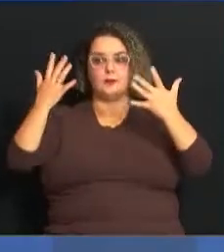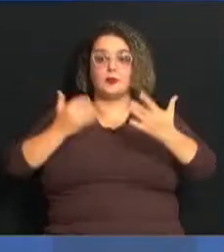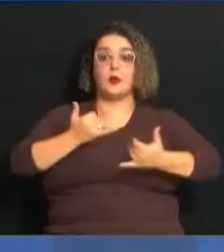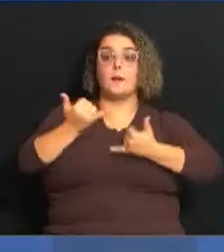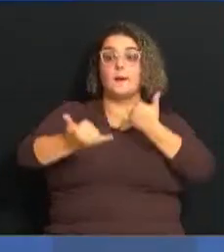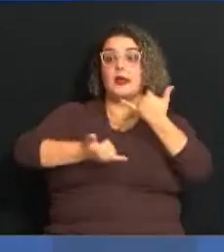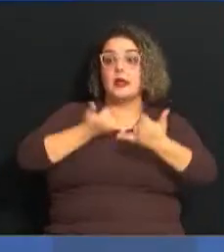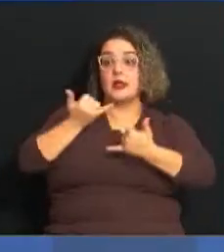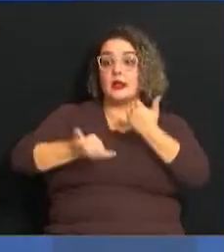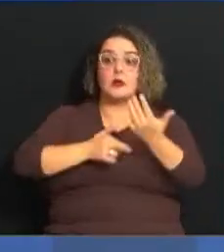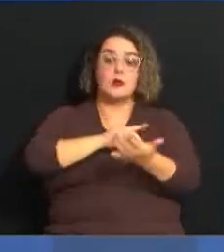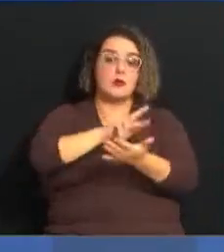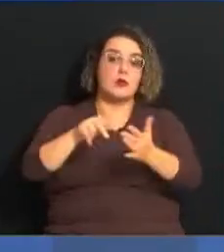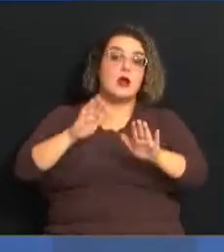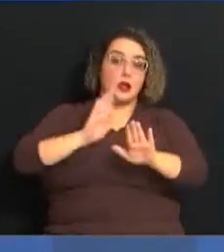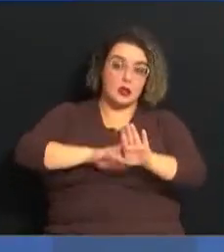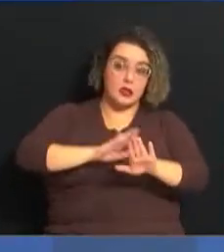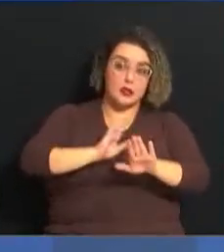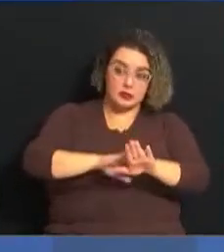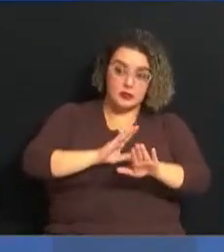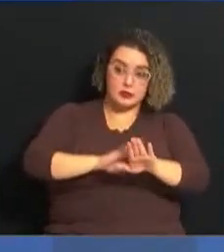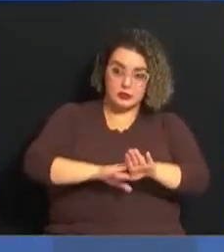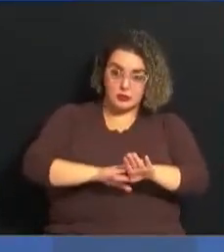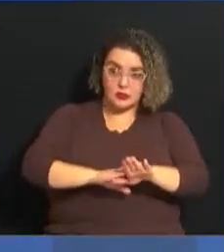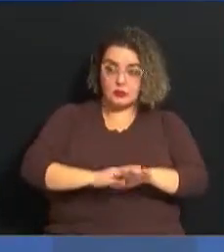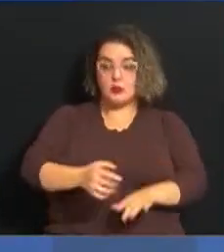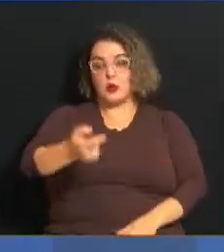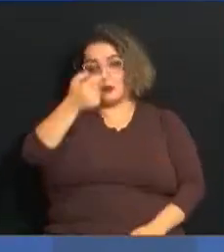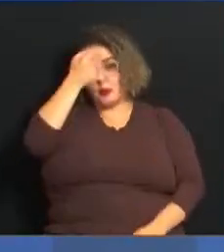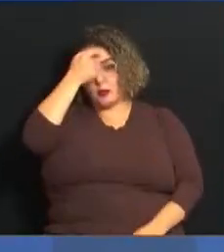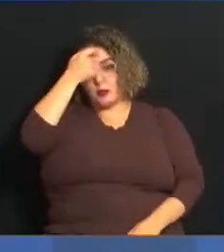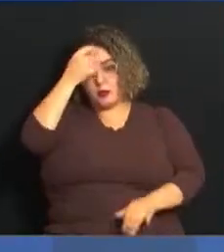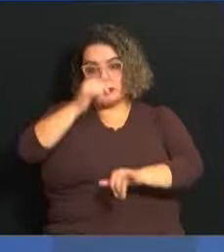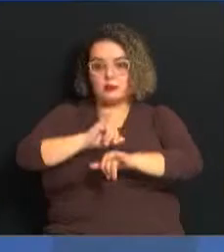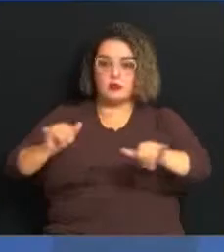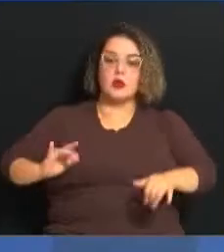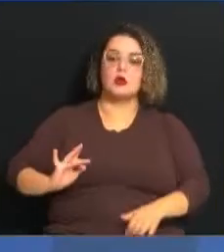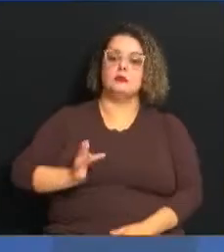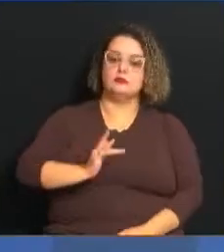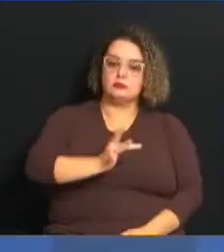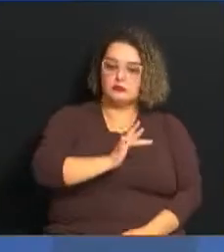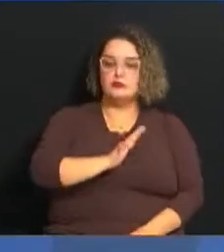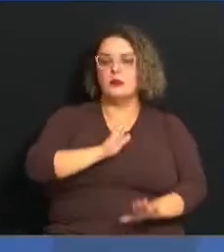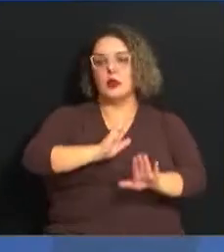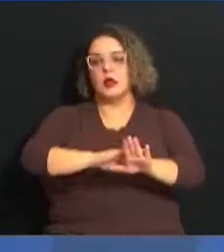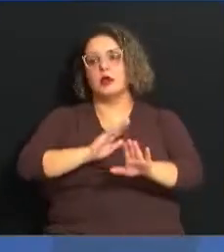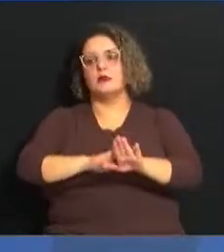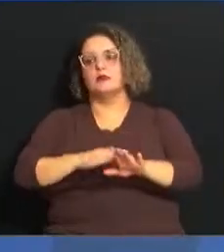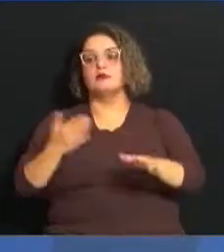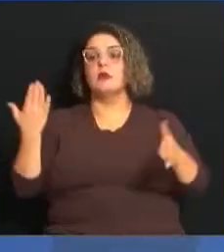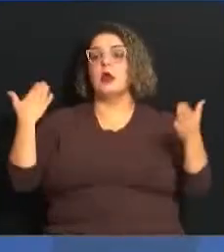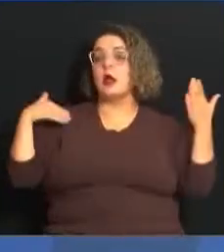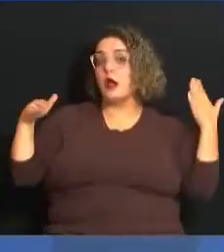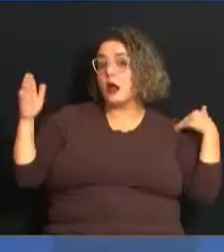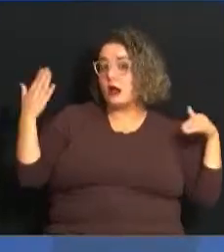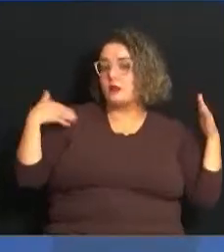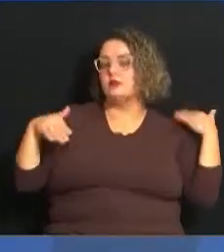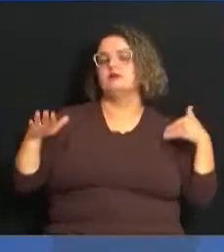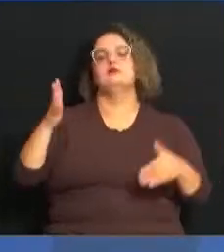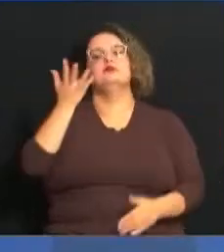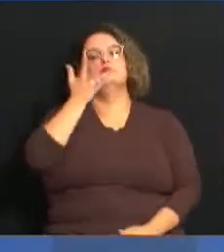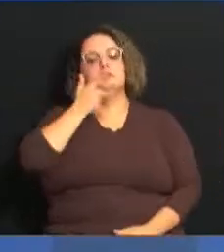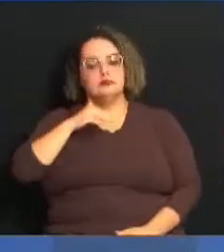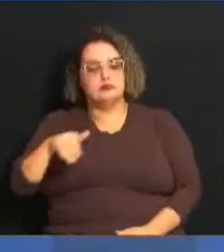com várias ações, inclusive também conscientização sobre a dengue e atividades de recreação para crianças. Também vai